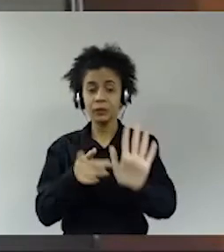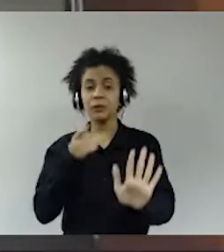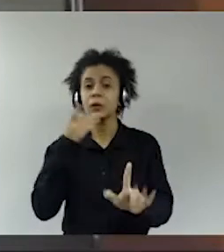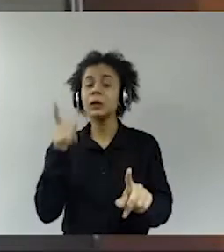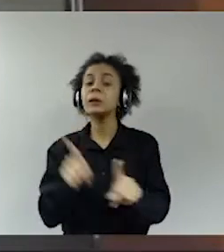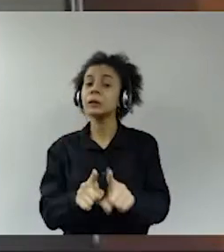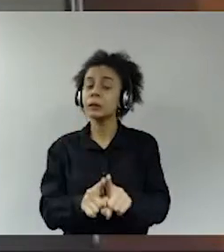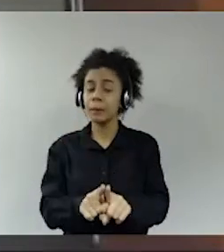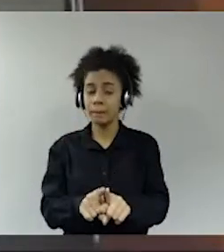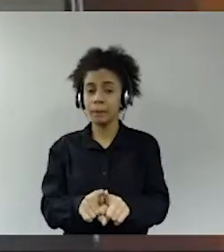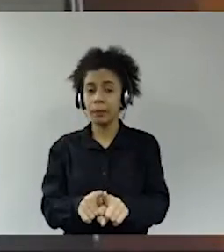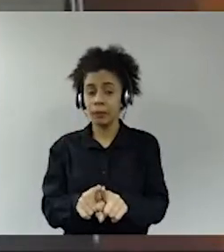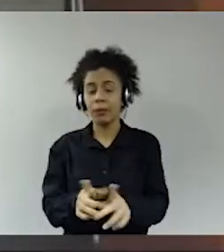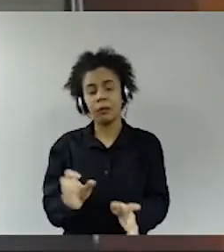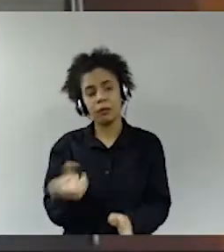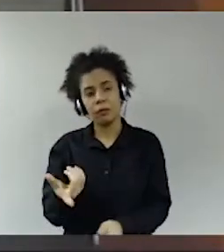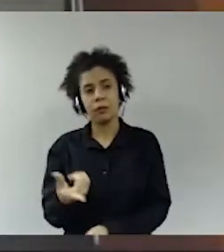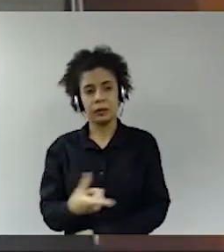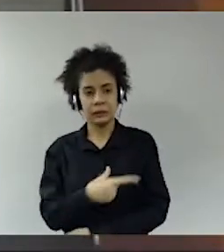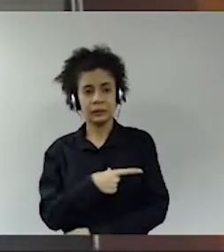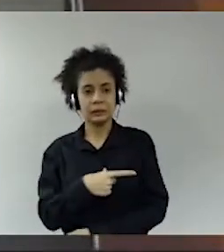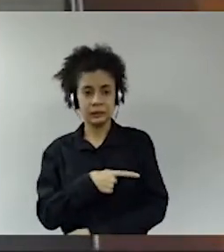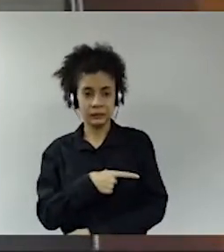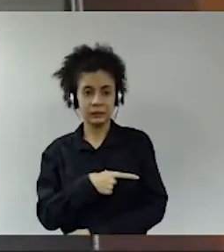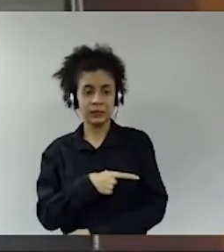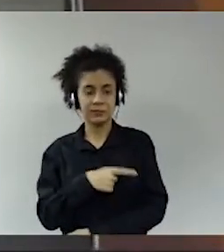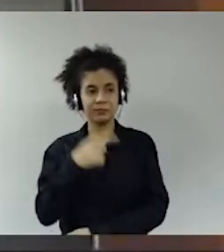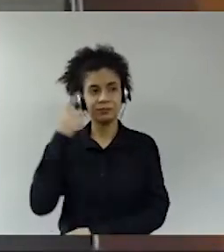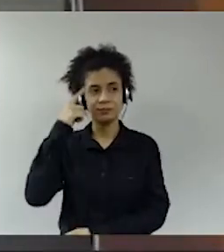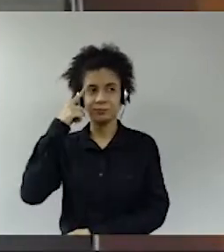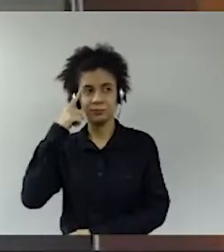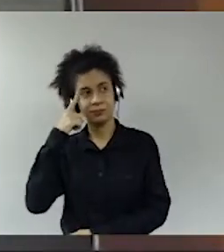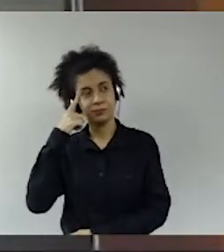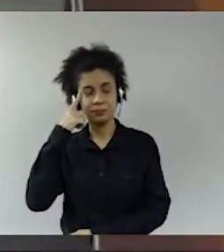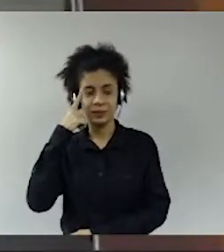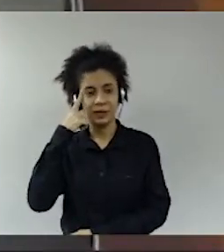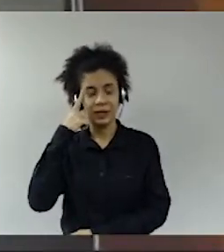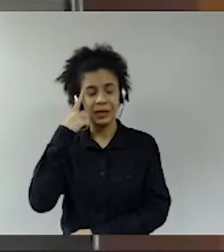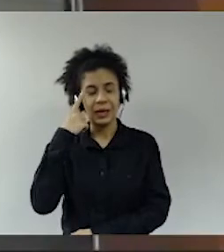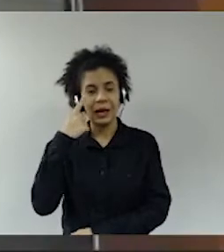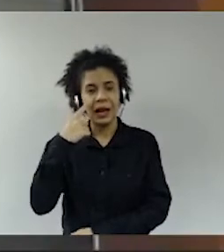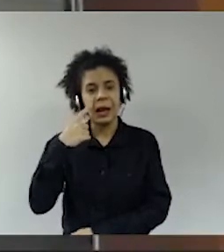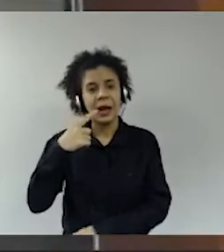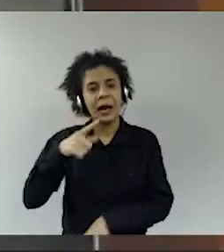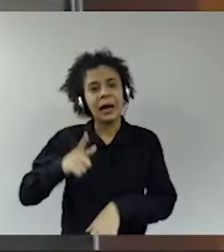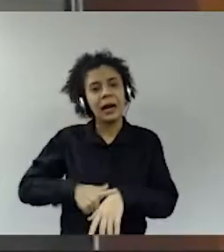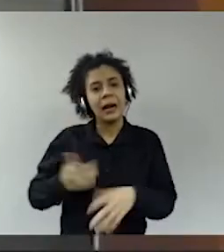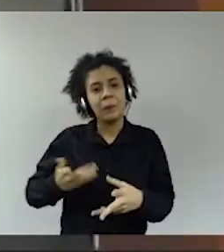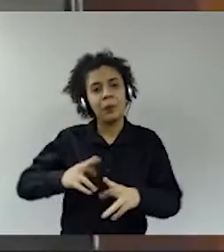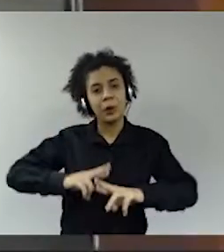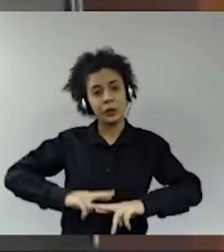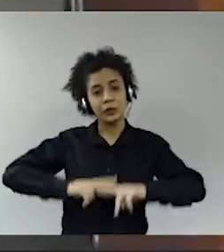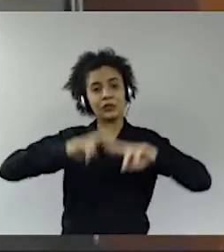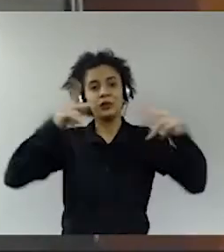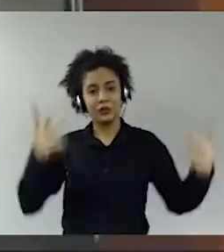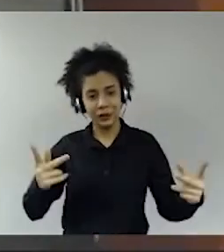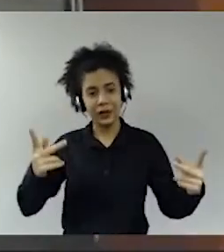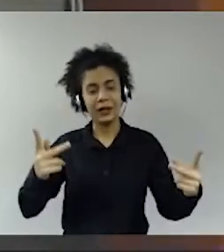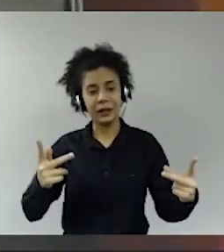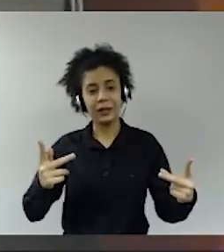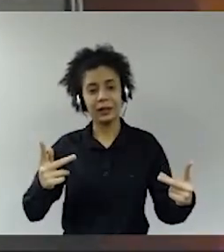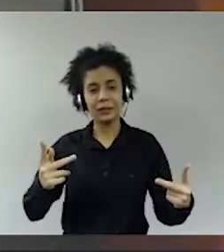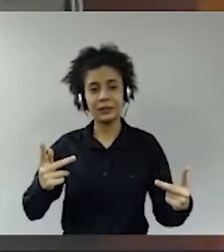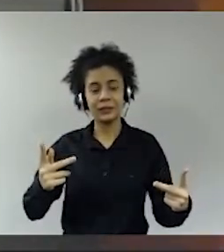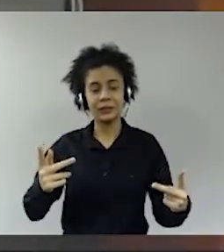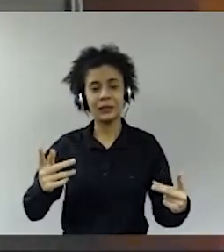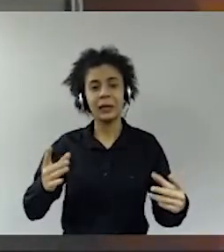embora haja essa mentalidade de que uma situação extraordinária,